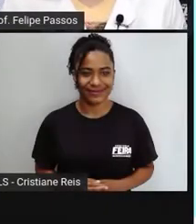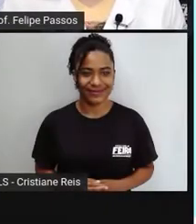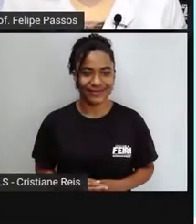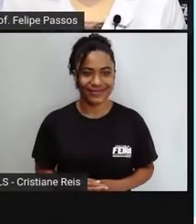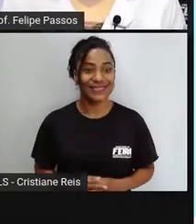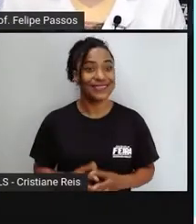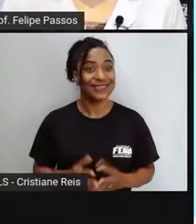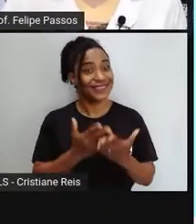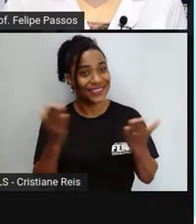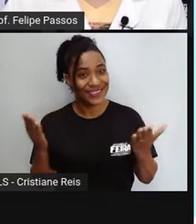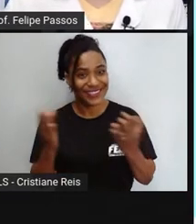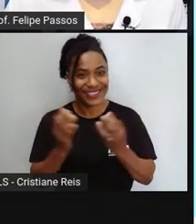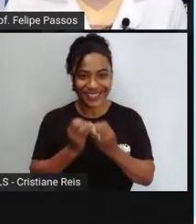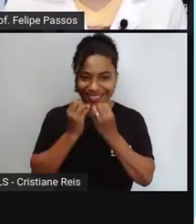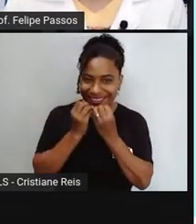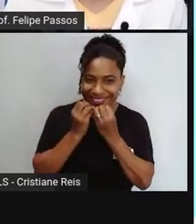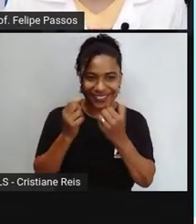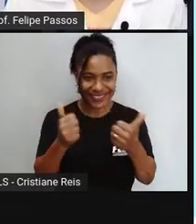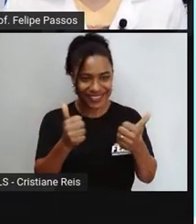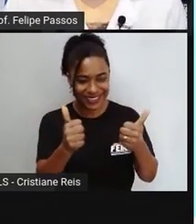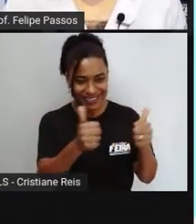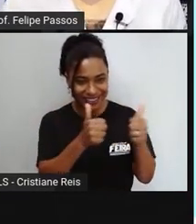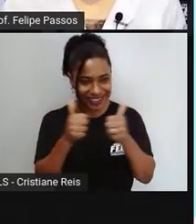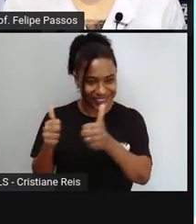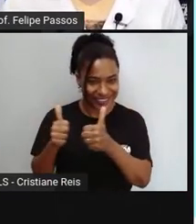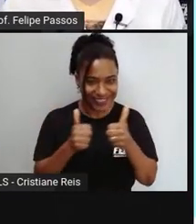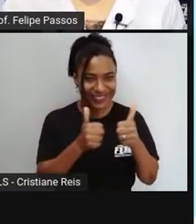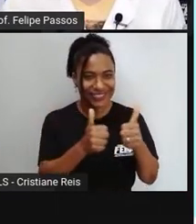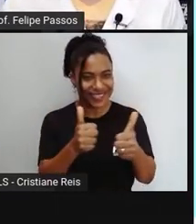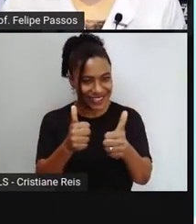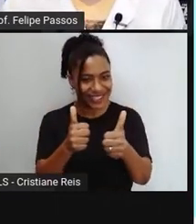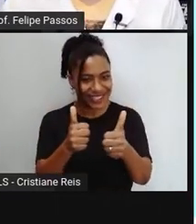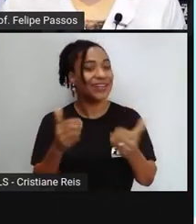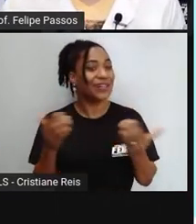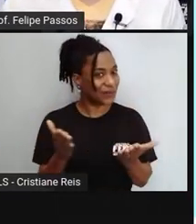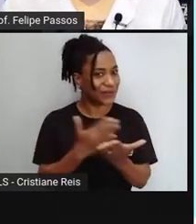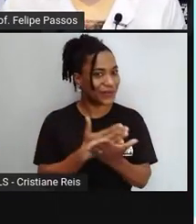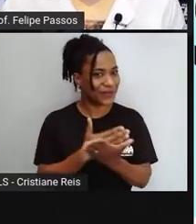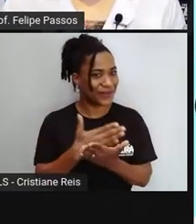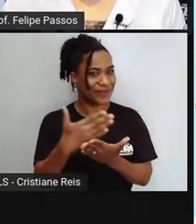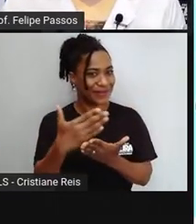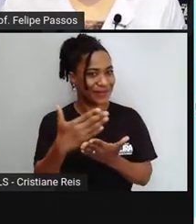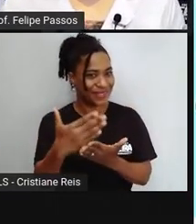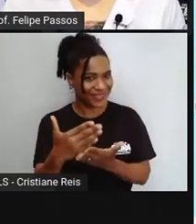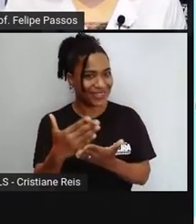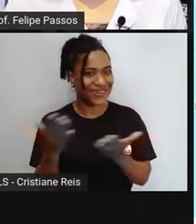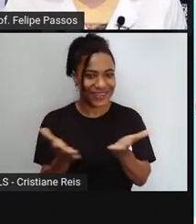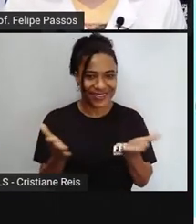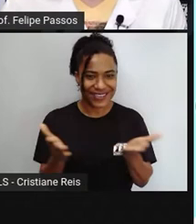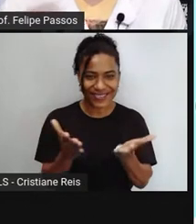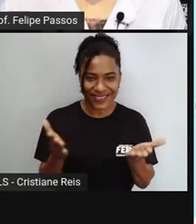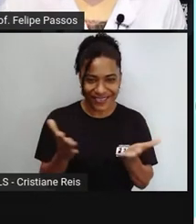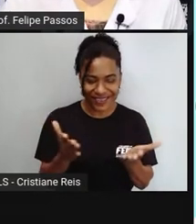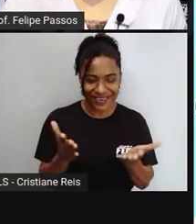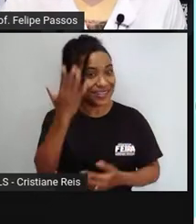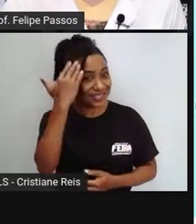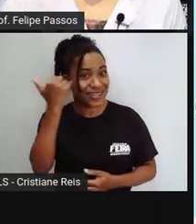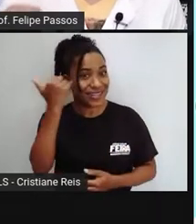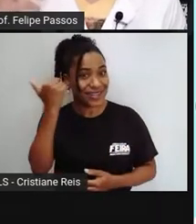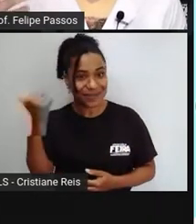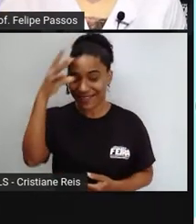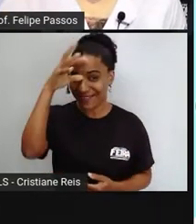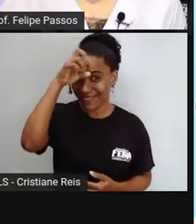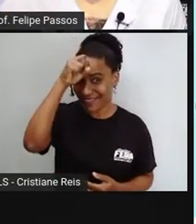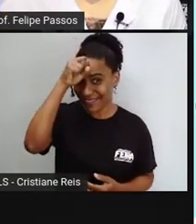Oi, gente, tudo bem? Como é que vocês estão? Estamos aqui começando mais um momento Saberes e Viveres. Só